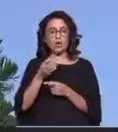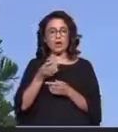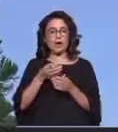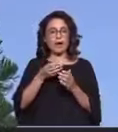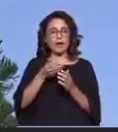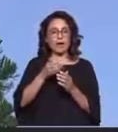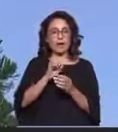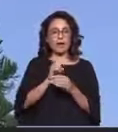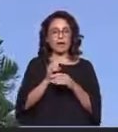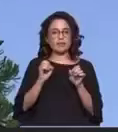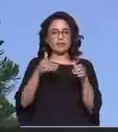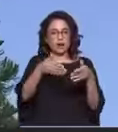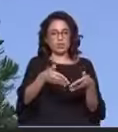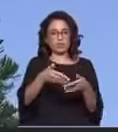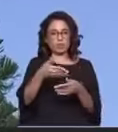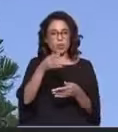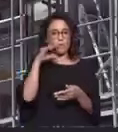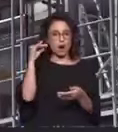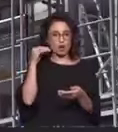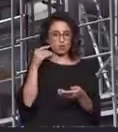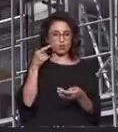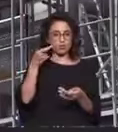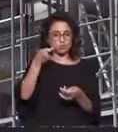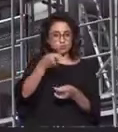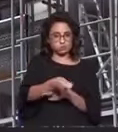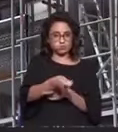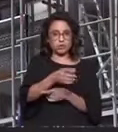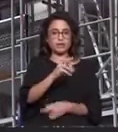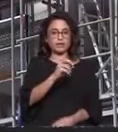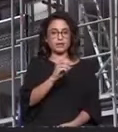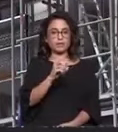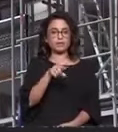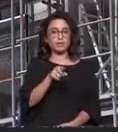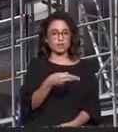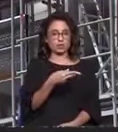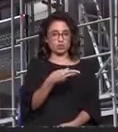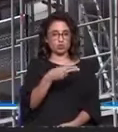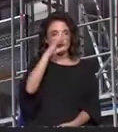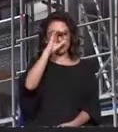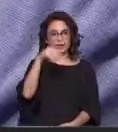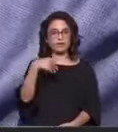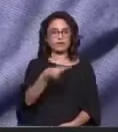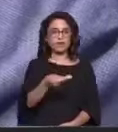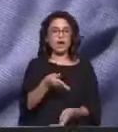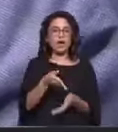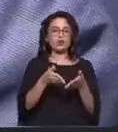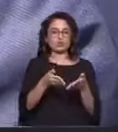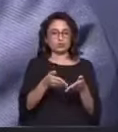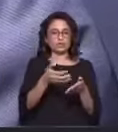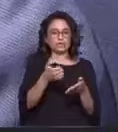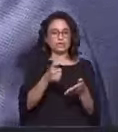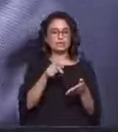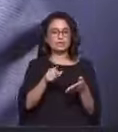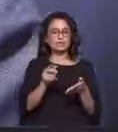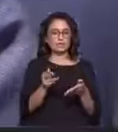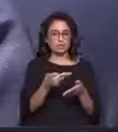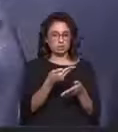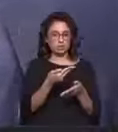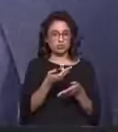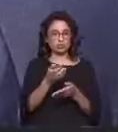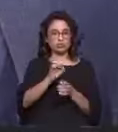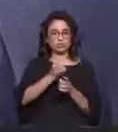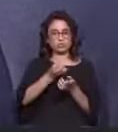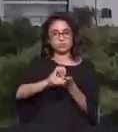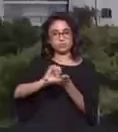banco para comprar o apartamento for 30.000 euros o governo tá uma ajuda de 15.000 € a fundo perdido